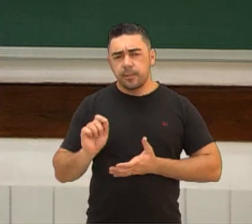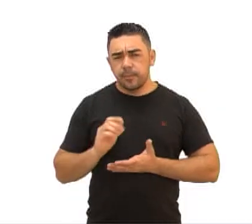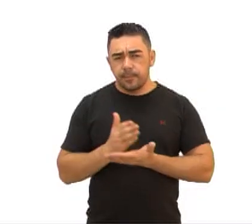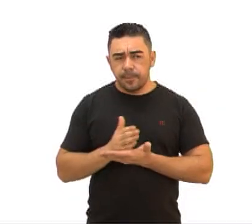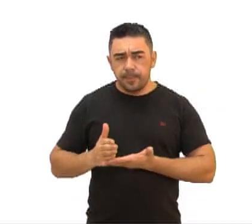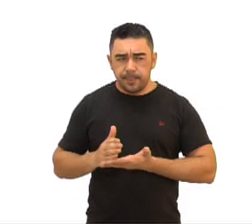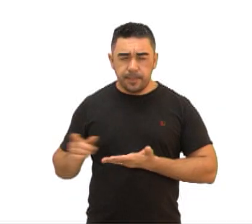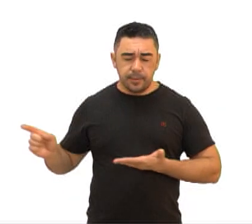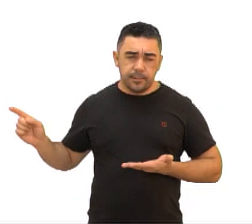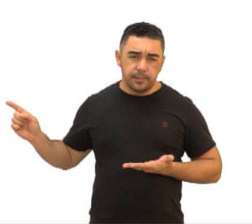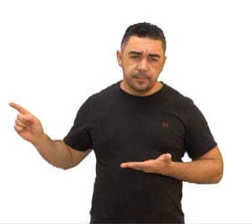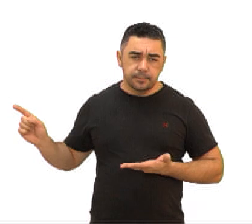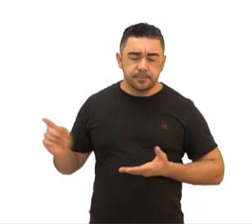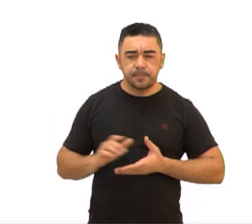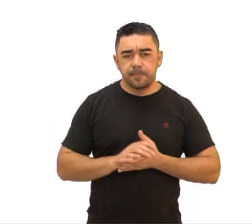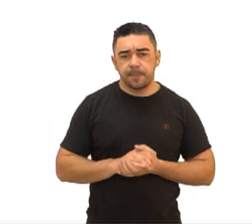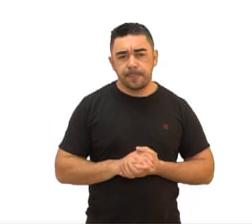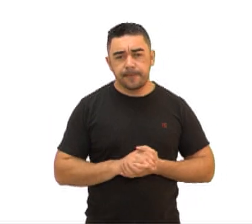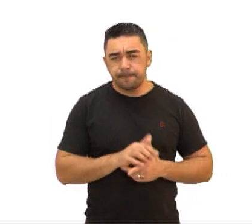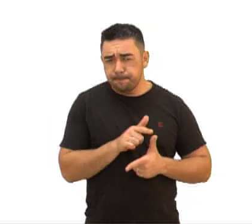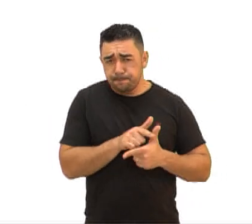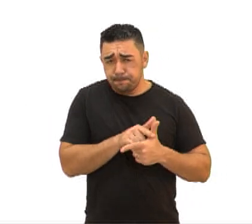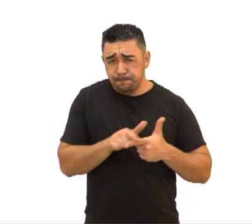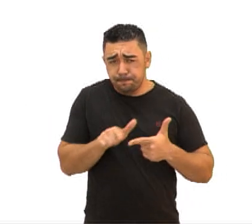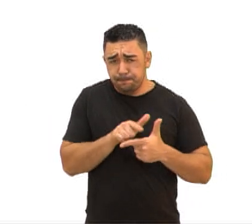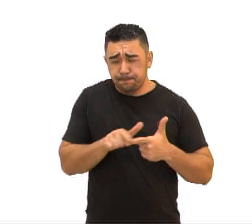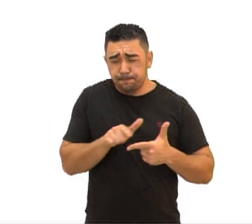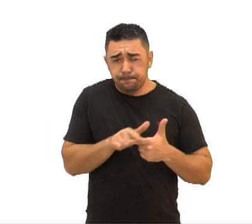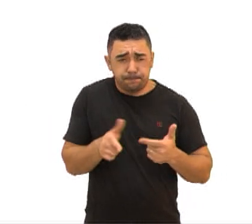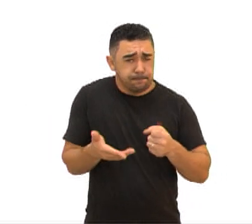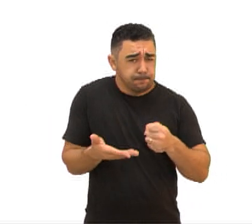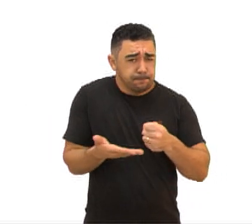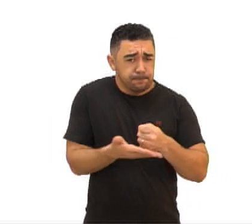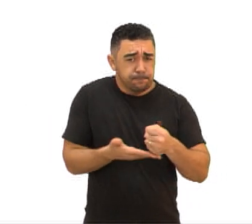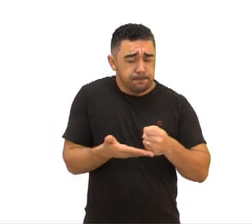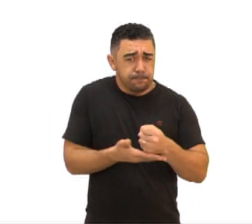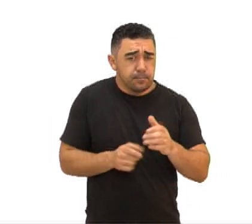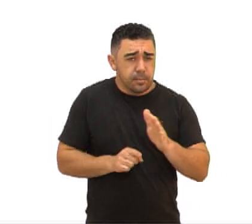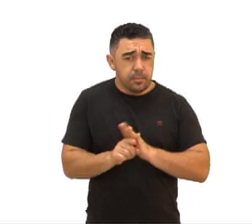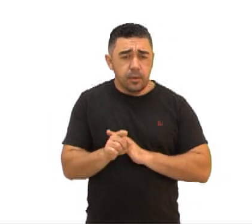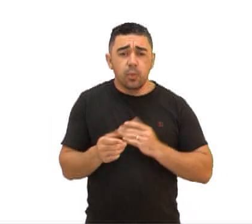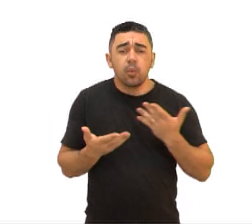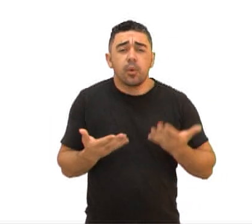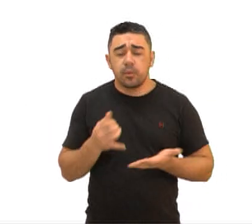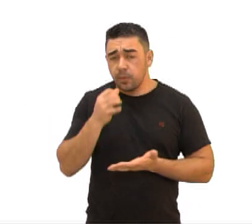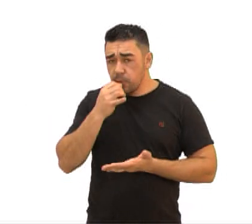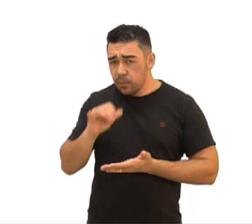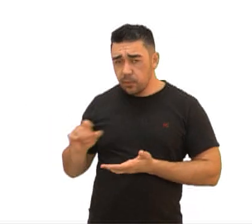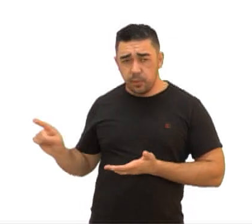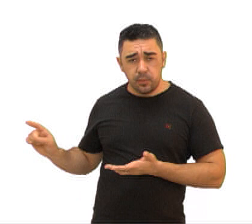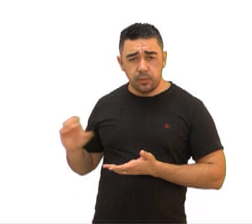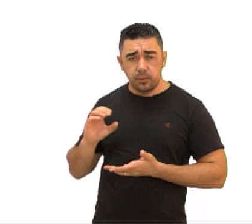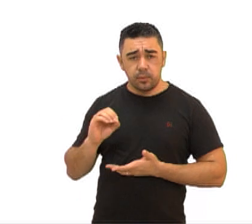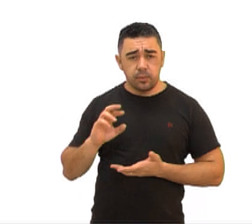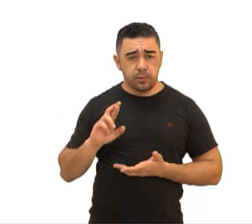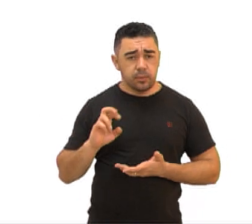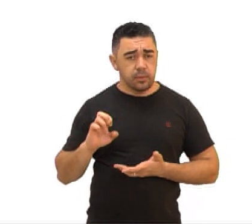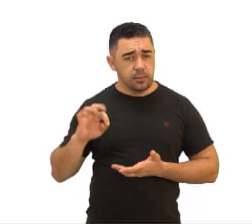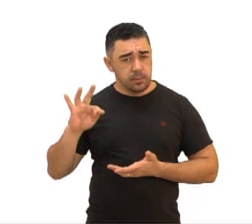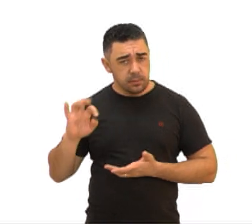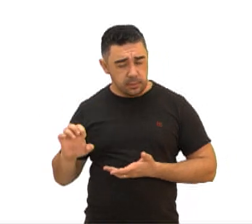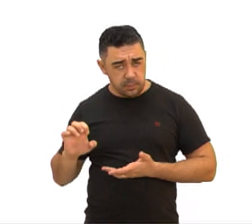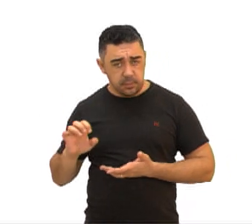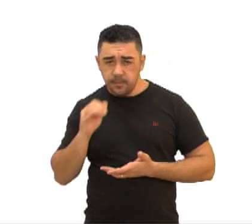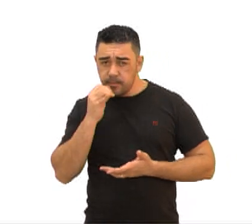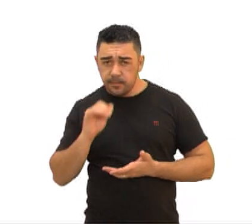questão. Um problema básico. Qual é a corrente elétrica I estabelecida para